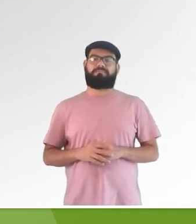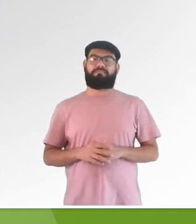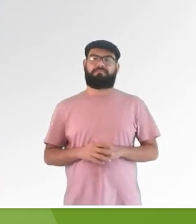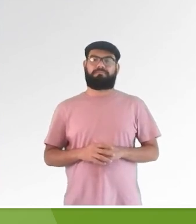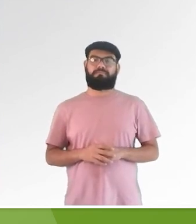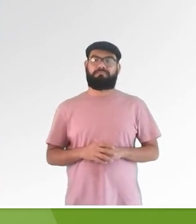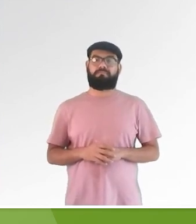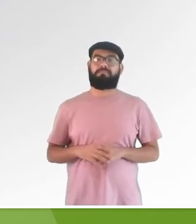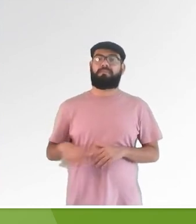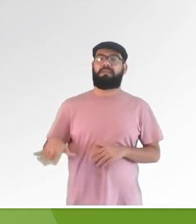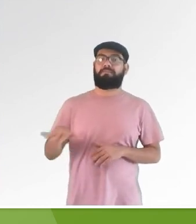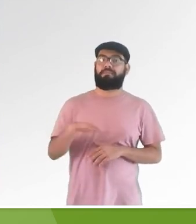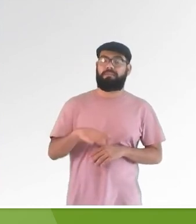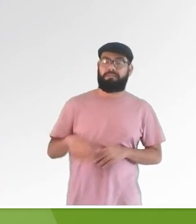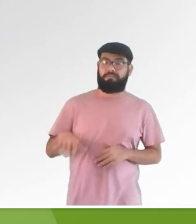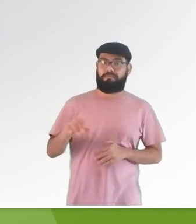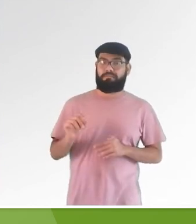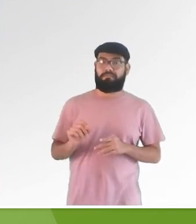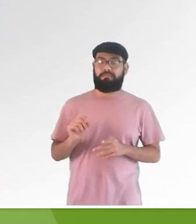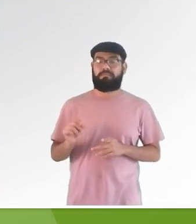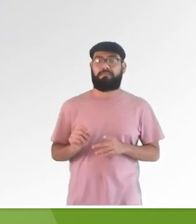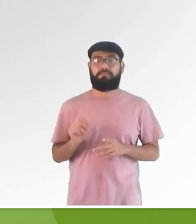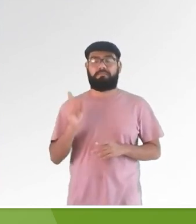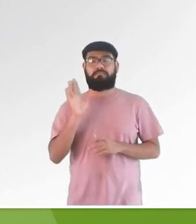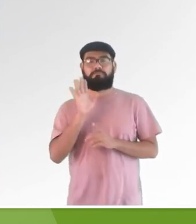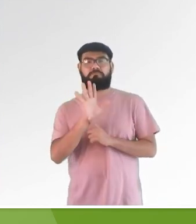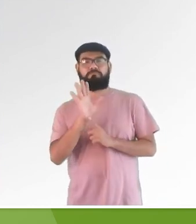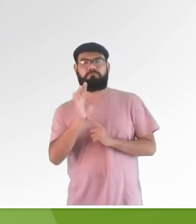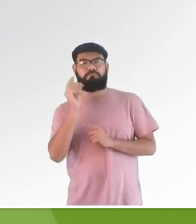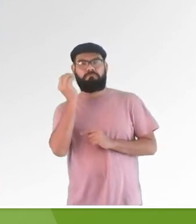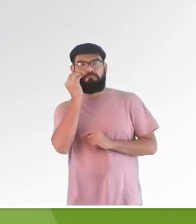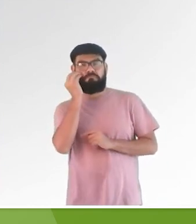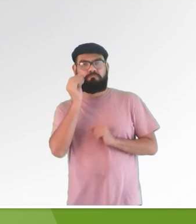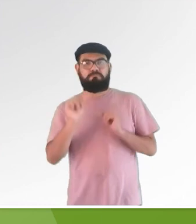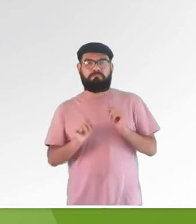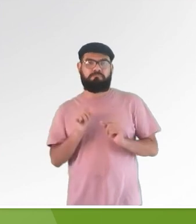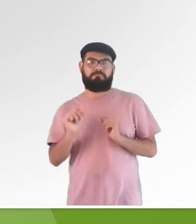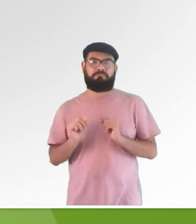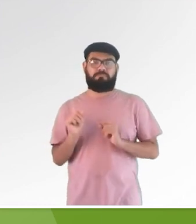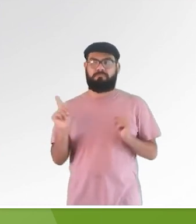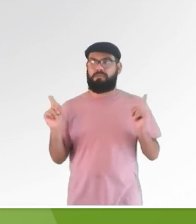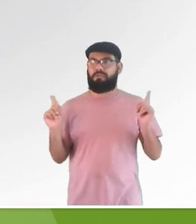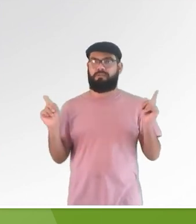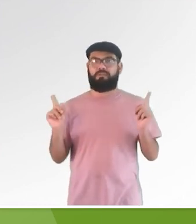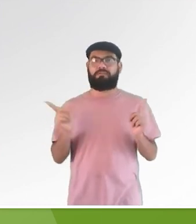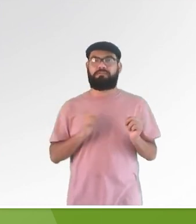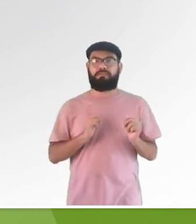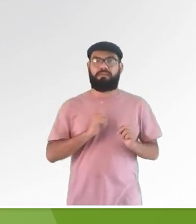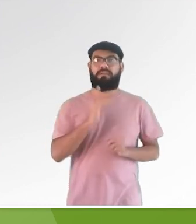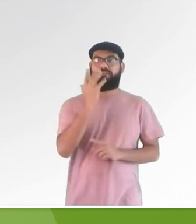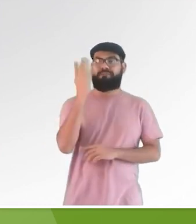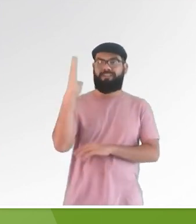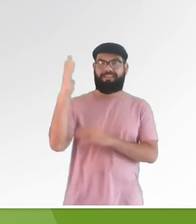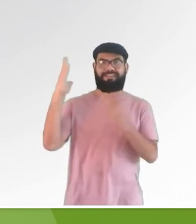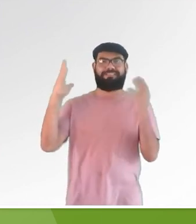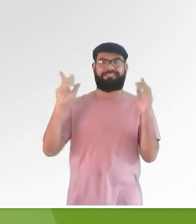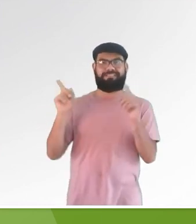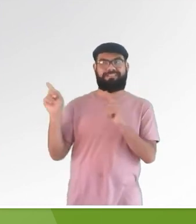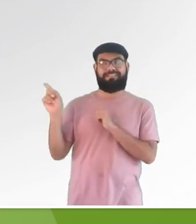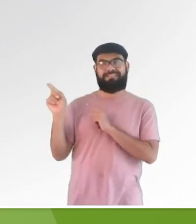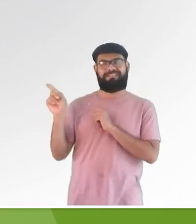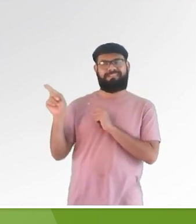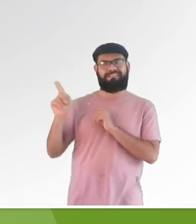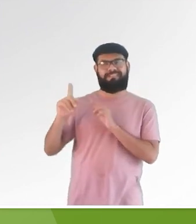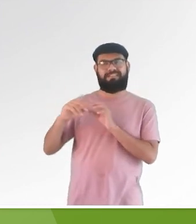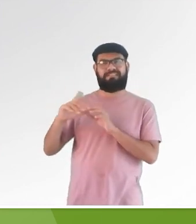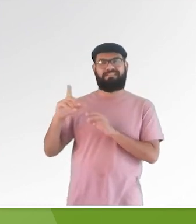ó, esse cenário, o que que a gente pode observar? Nesse cenário, a gente tem a floresta ali no fundo, imagina o tanto de ser vivo